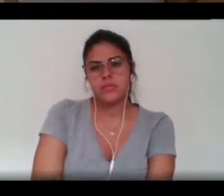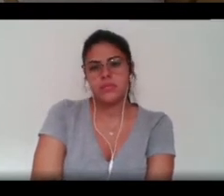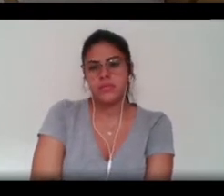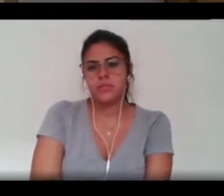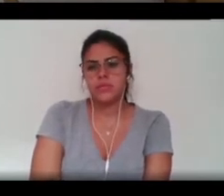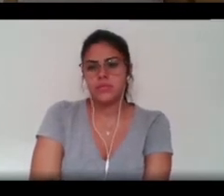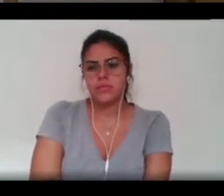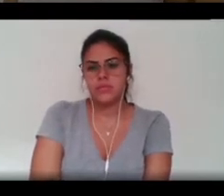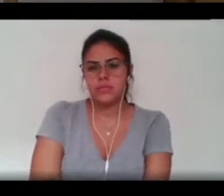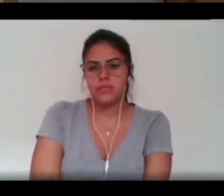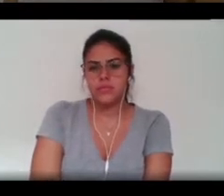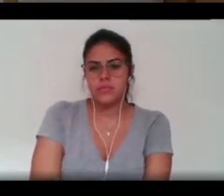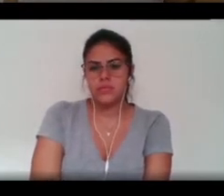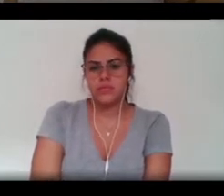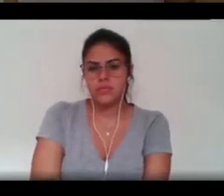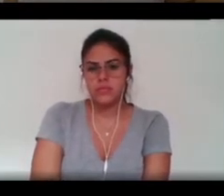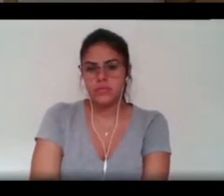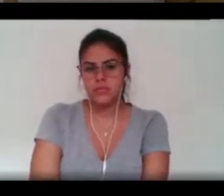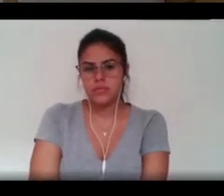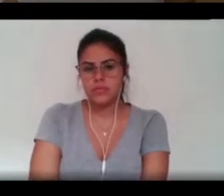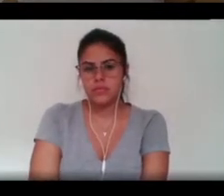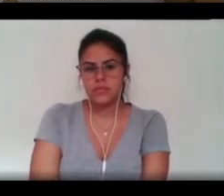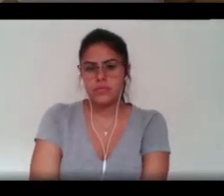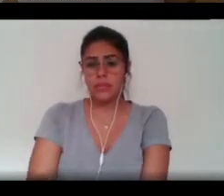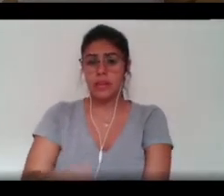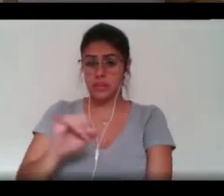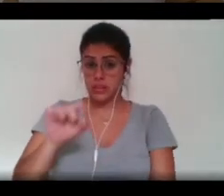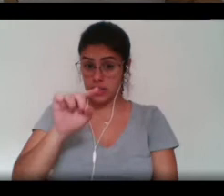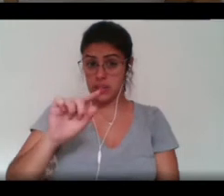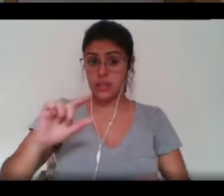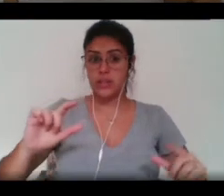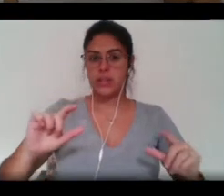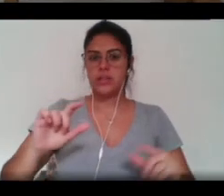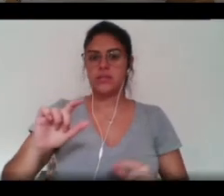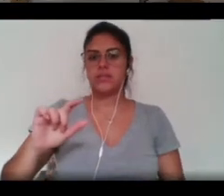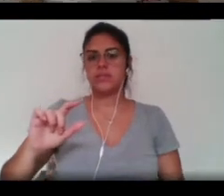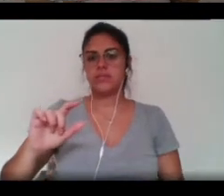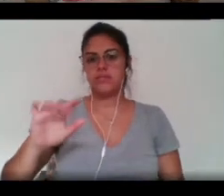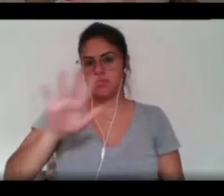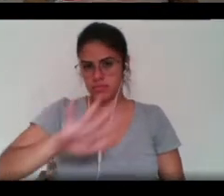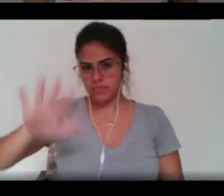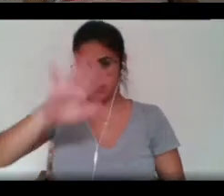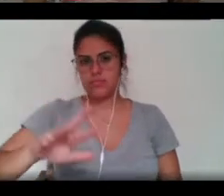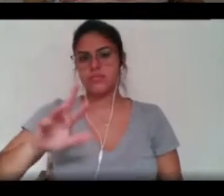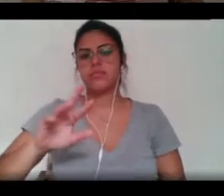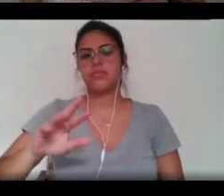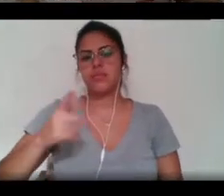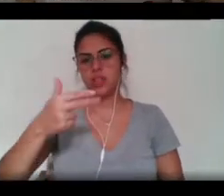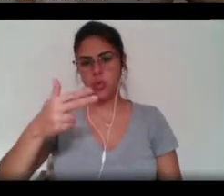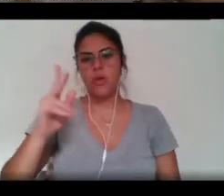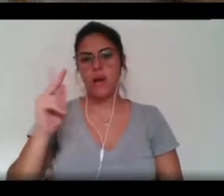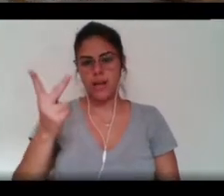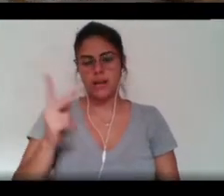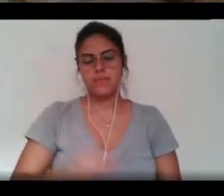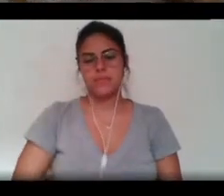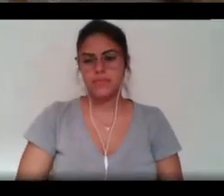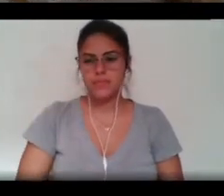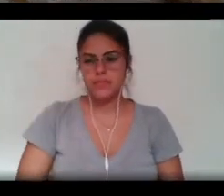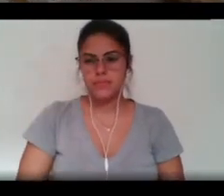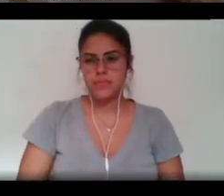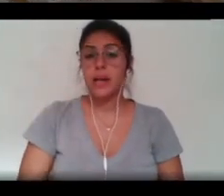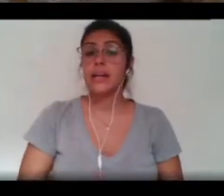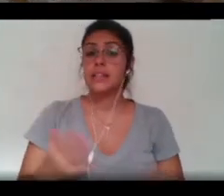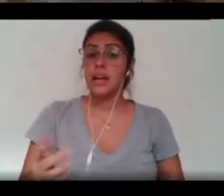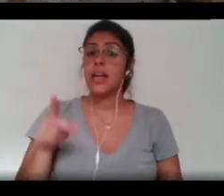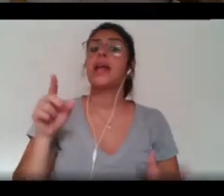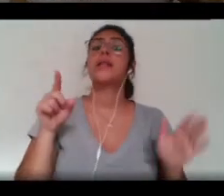menos V0, isso aqui ao quadrado é igual a H. Né? E aí o que